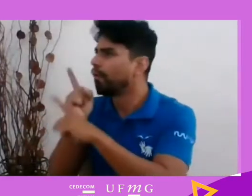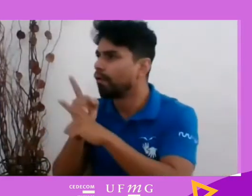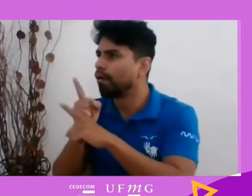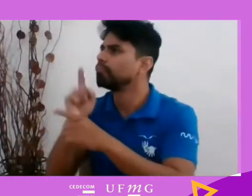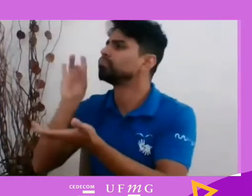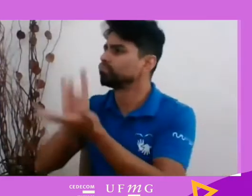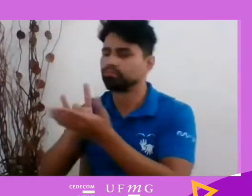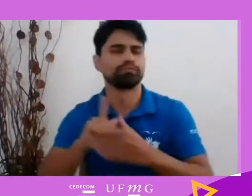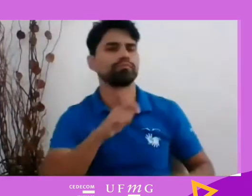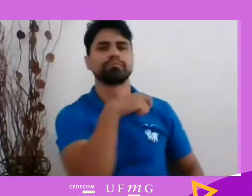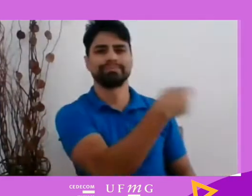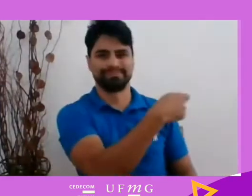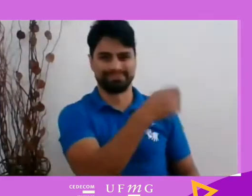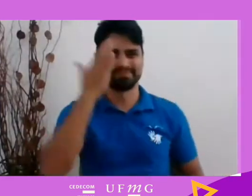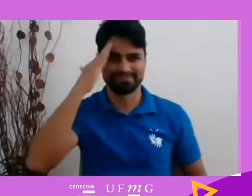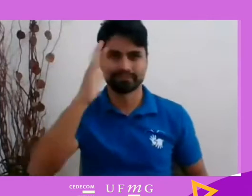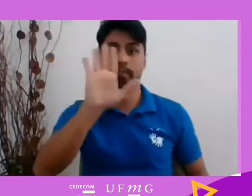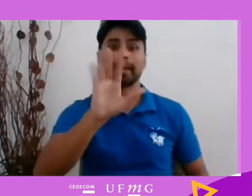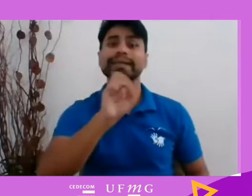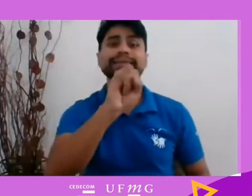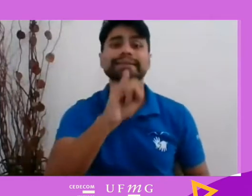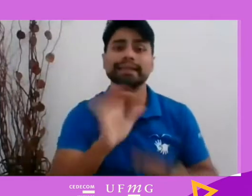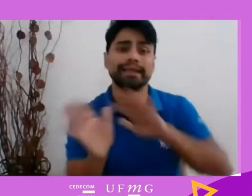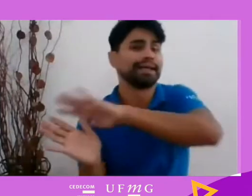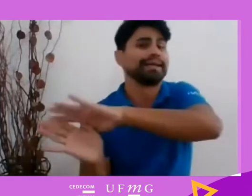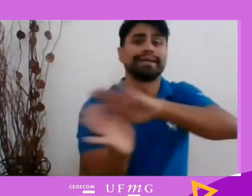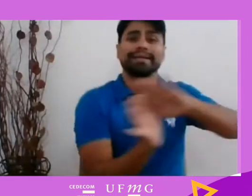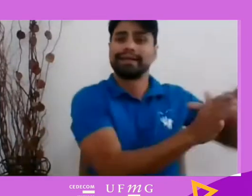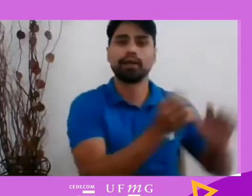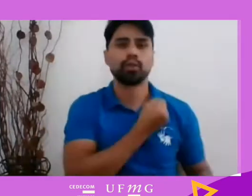história de uma semente que curava